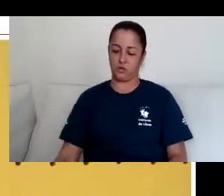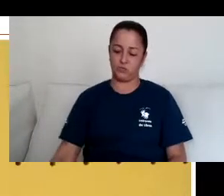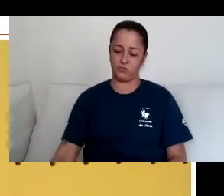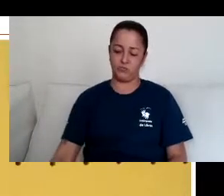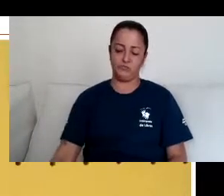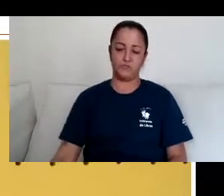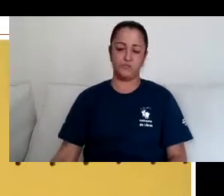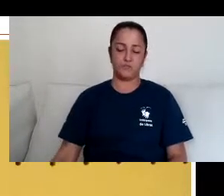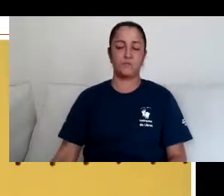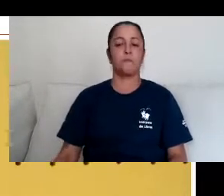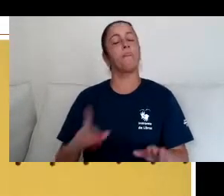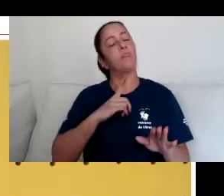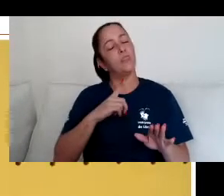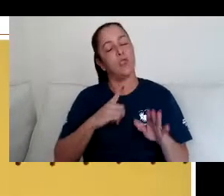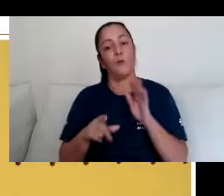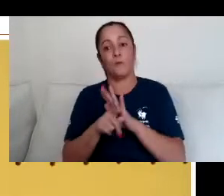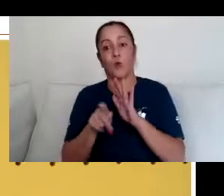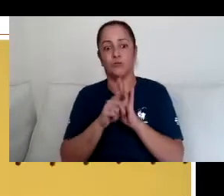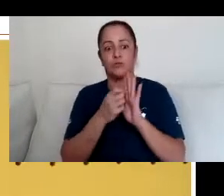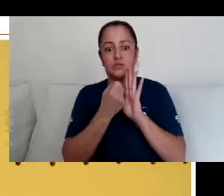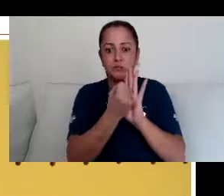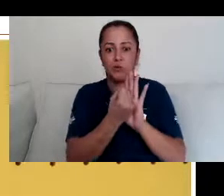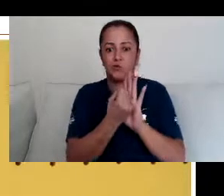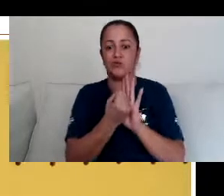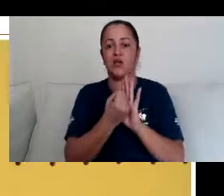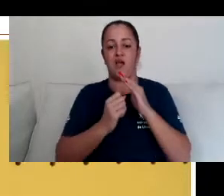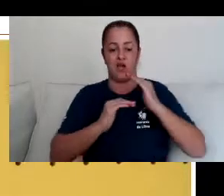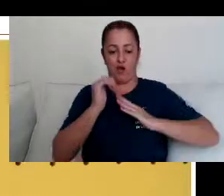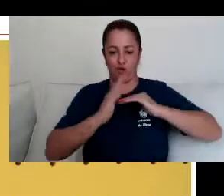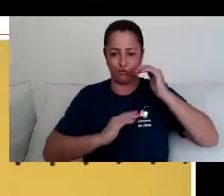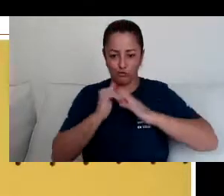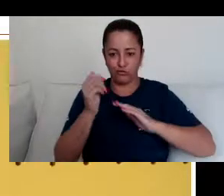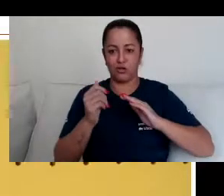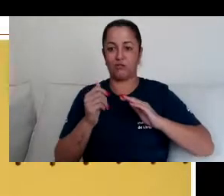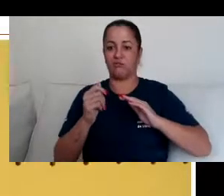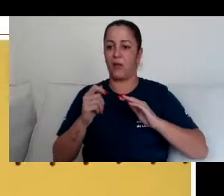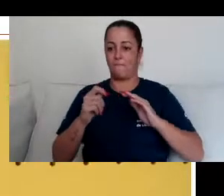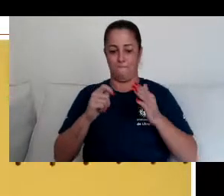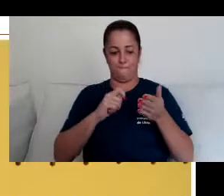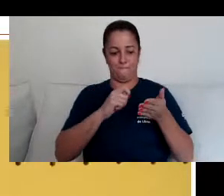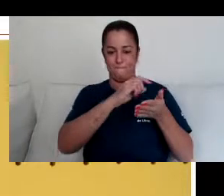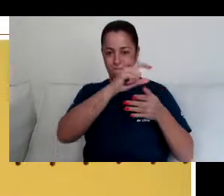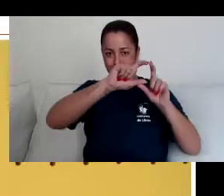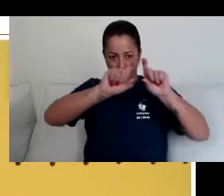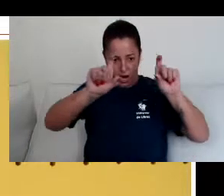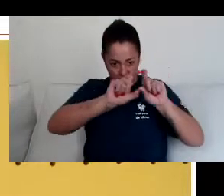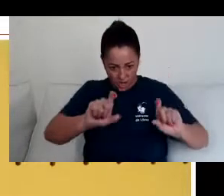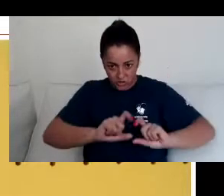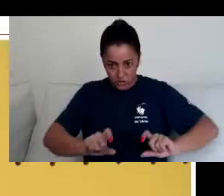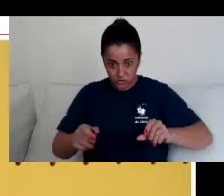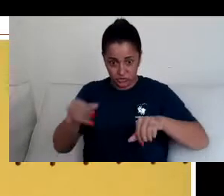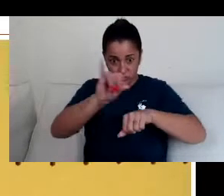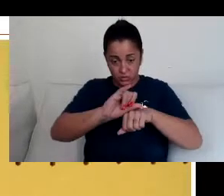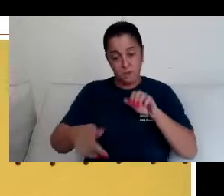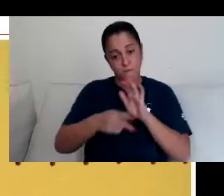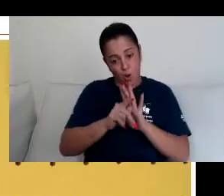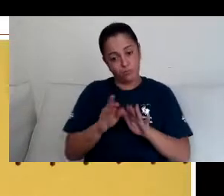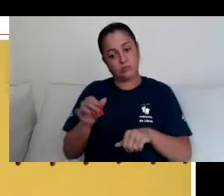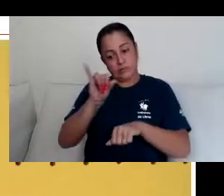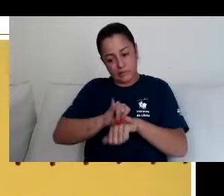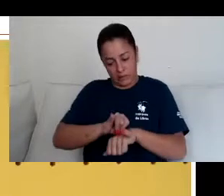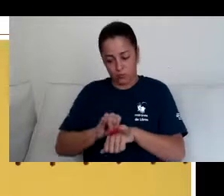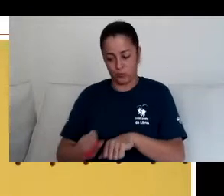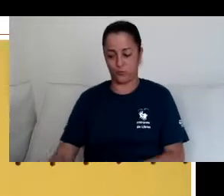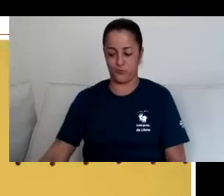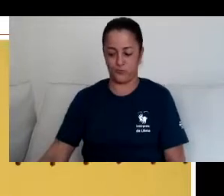a simbologia de retirar essas autoras da margem e levá-las para o centro. A ideia era fazer uma temporada de 3